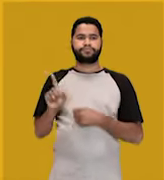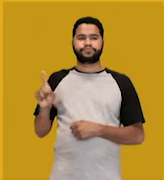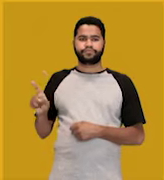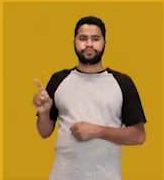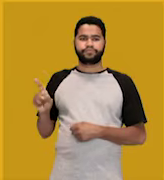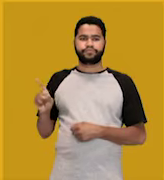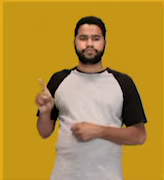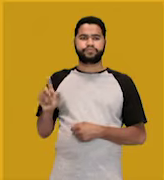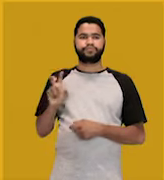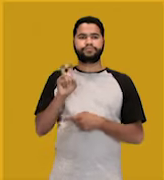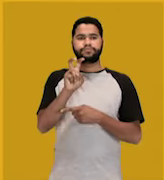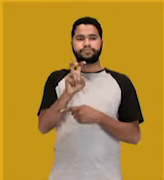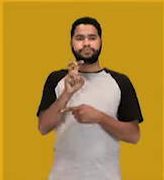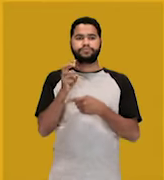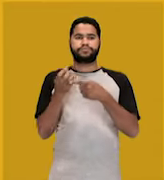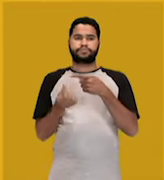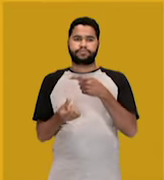4/5,